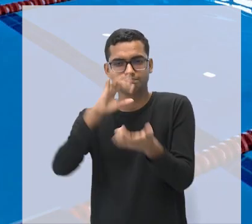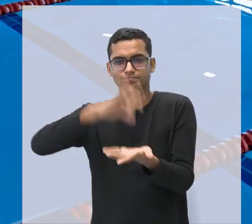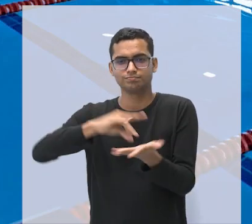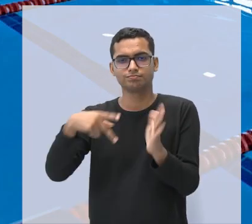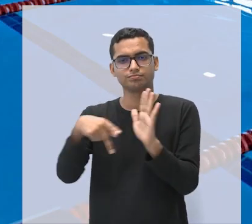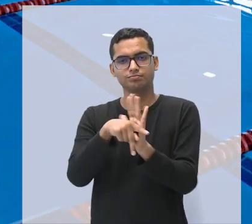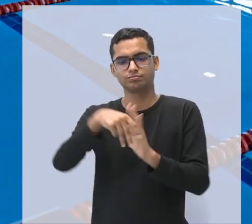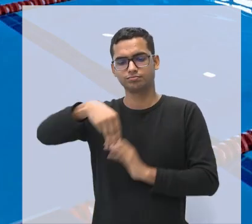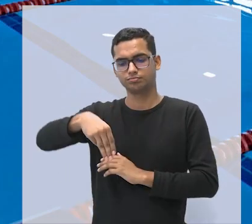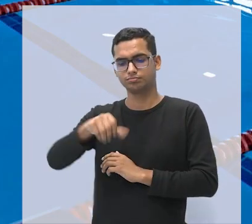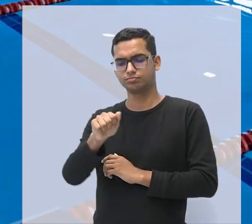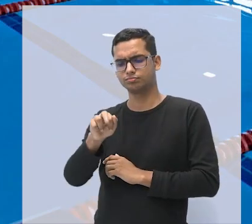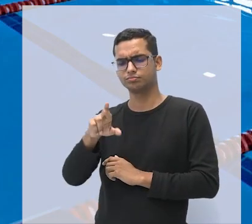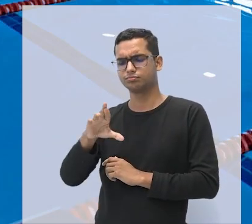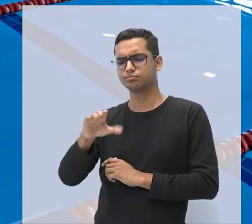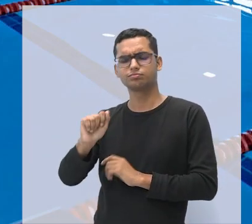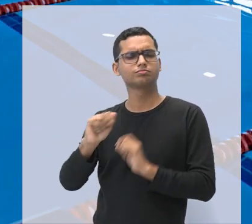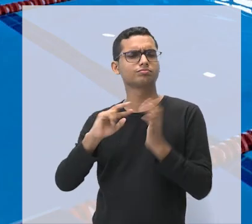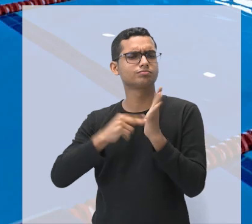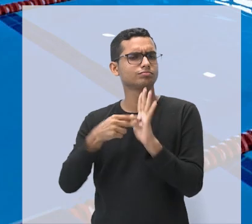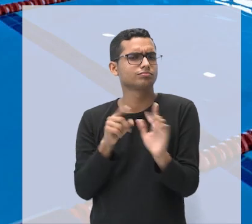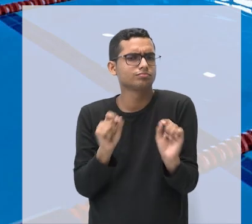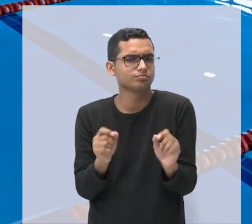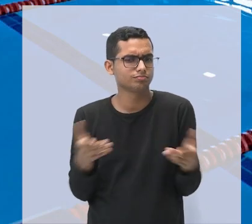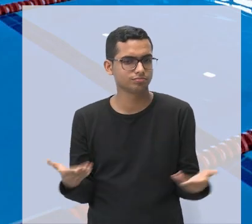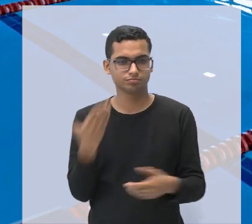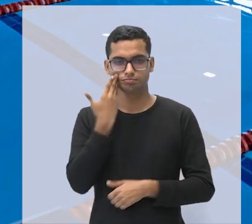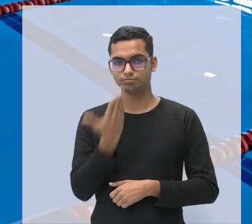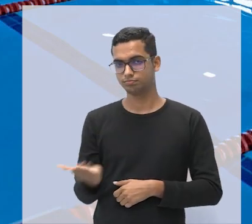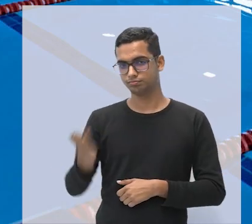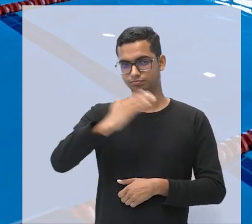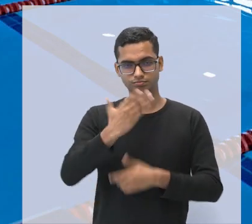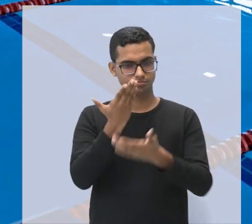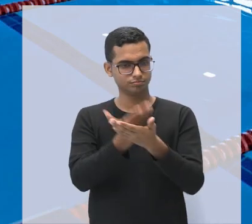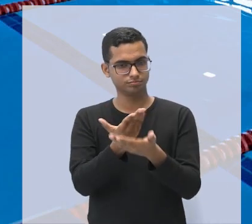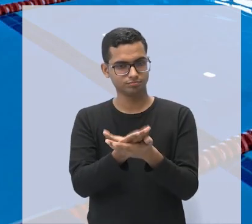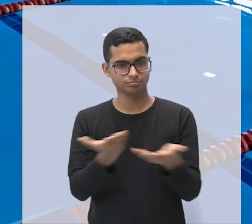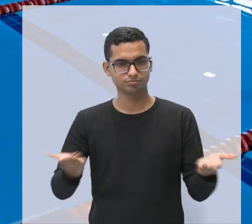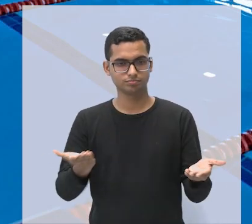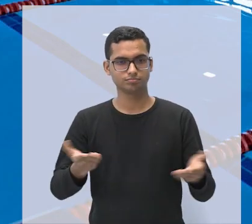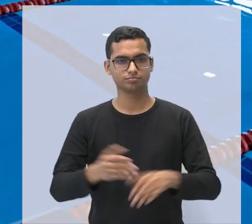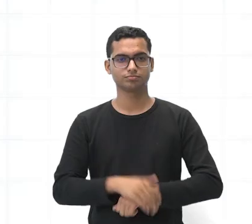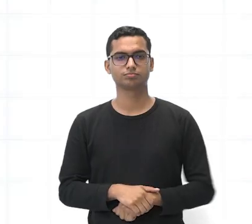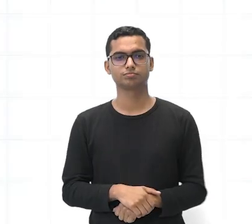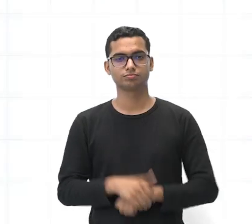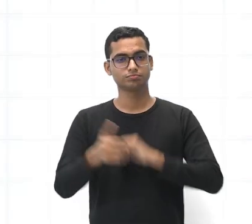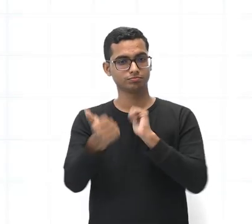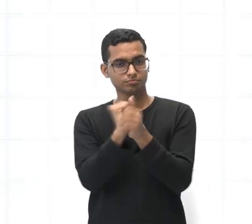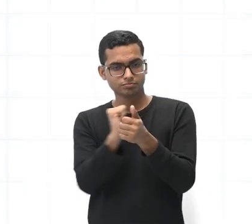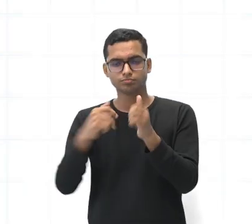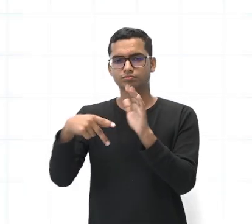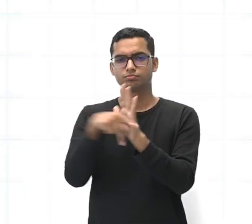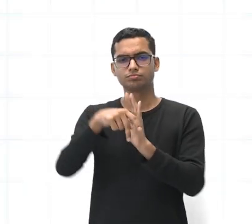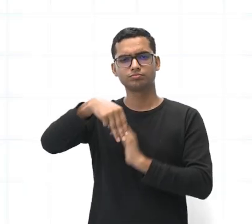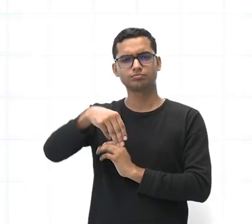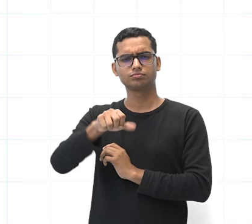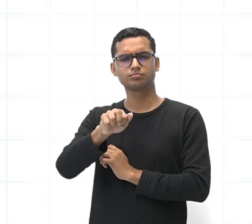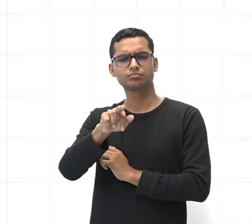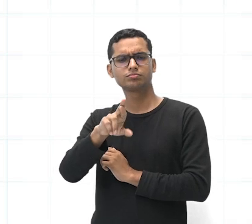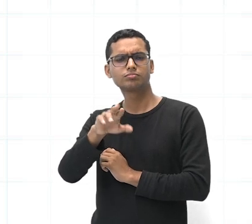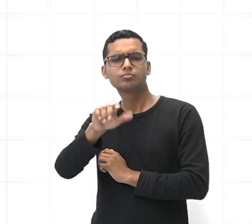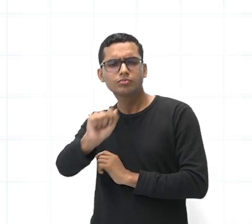marca. Mas o que é um esporte de marca? Vamos descobrir? Então, olha só, os esportes de marca, né, são